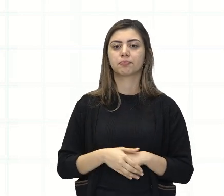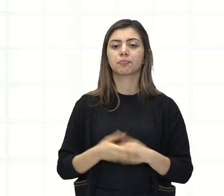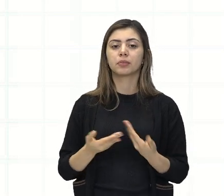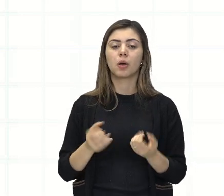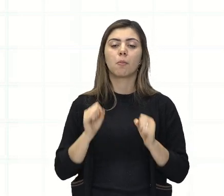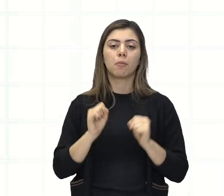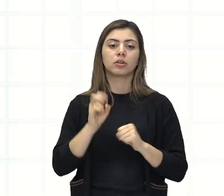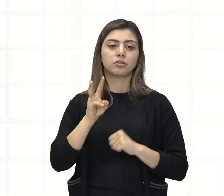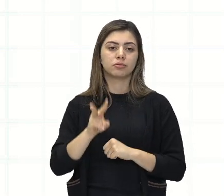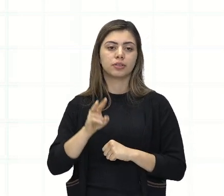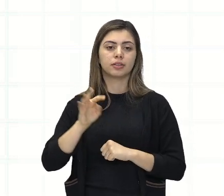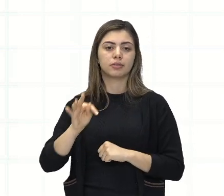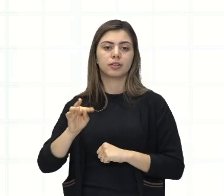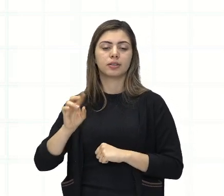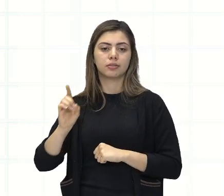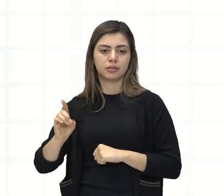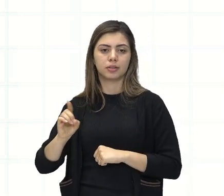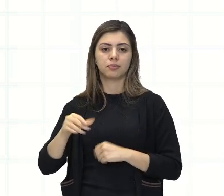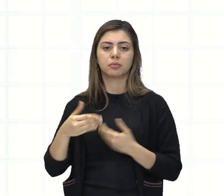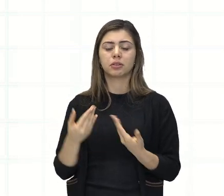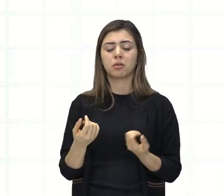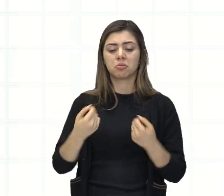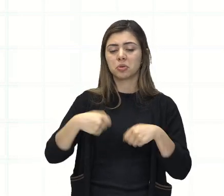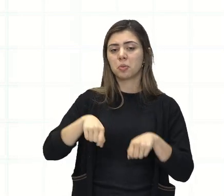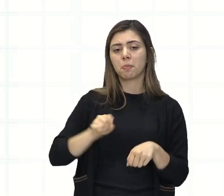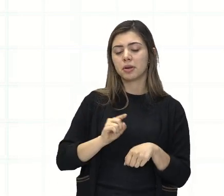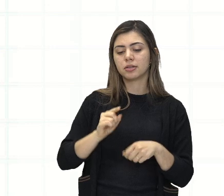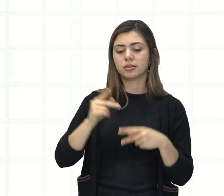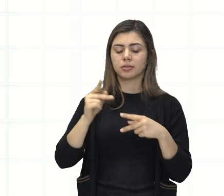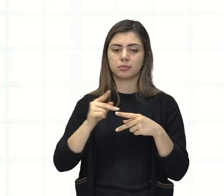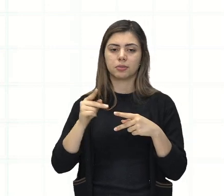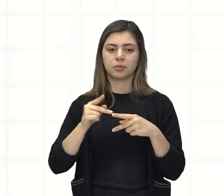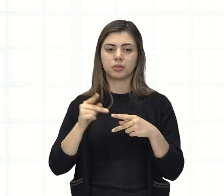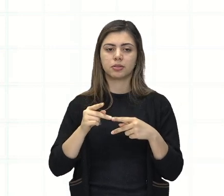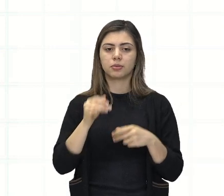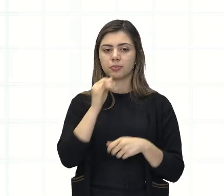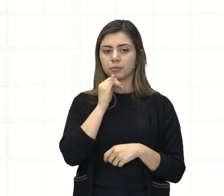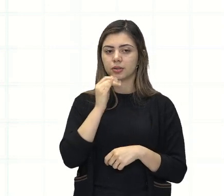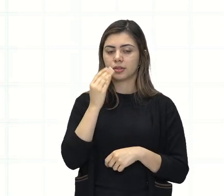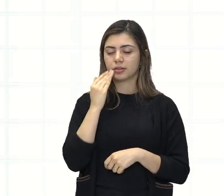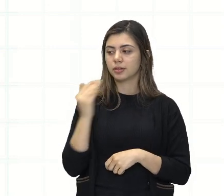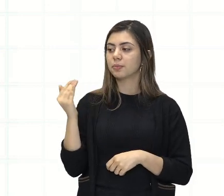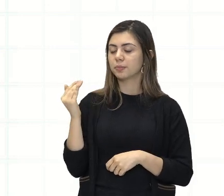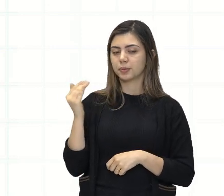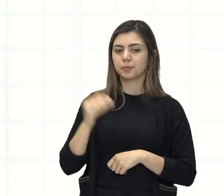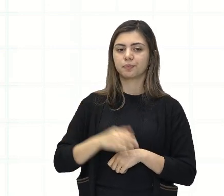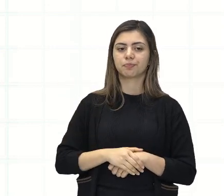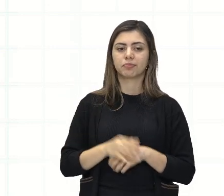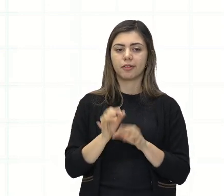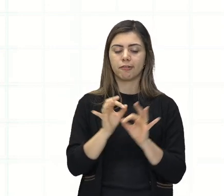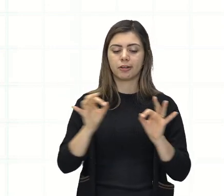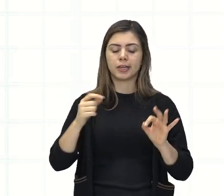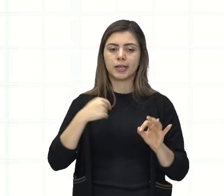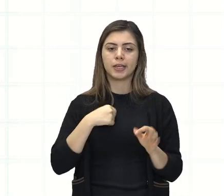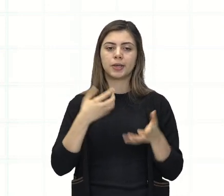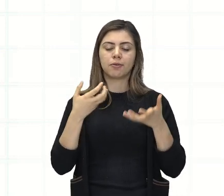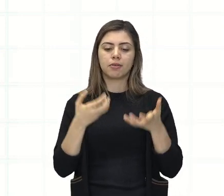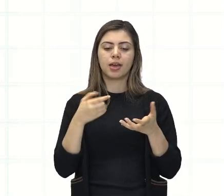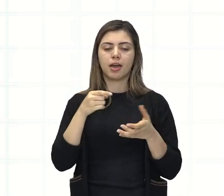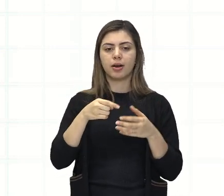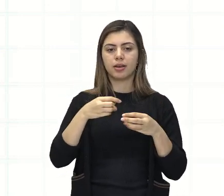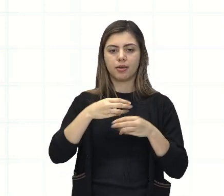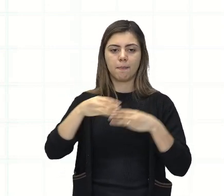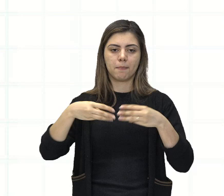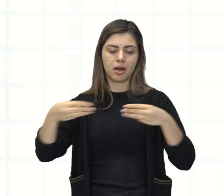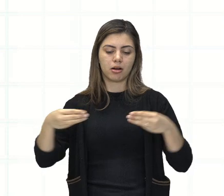Transitivo direto não exigem uma preposição. Então, nós temos aqui, eu quero fazer macarrão. Então,